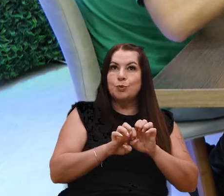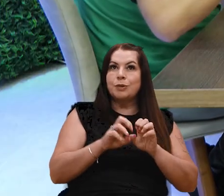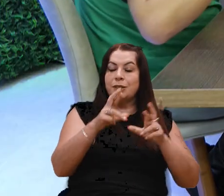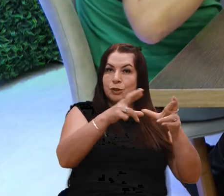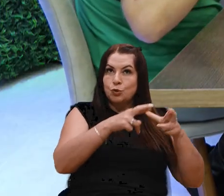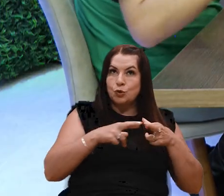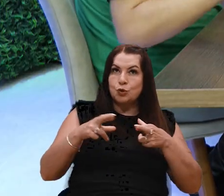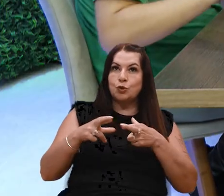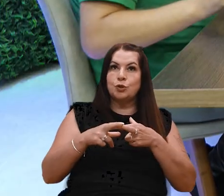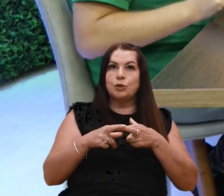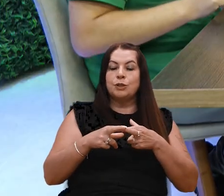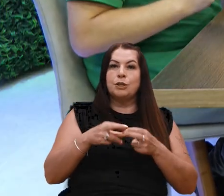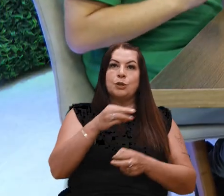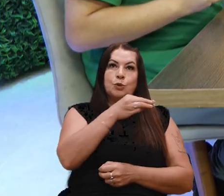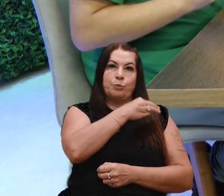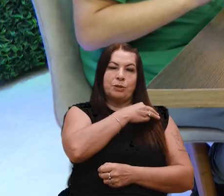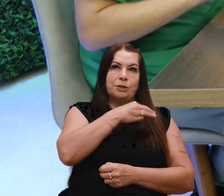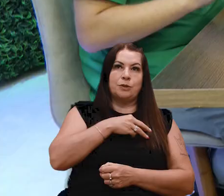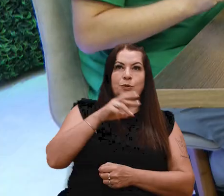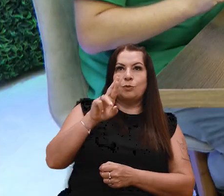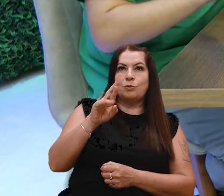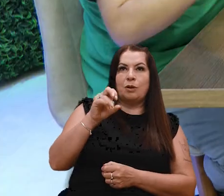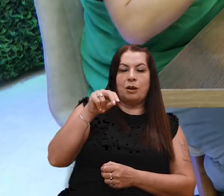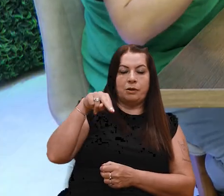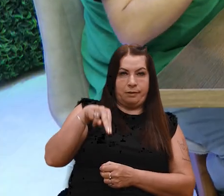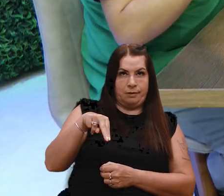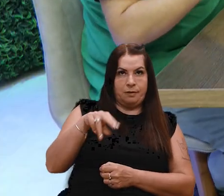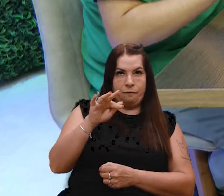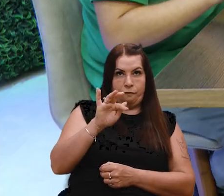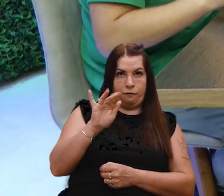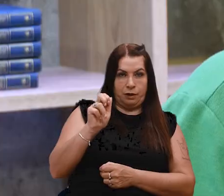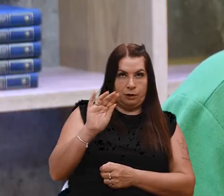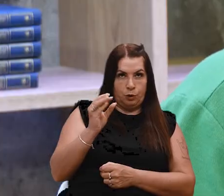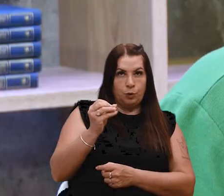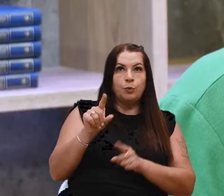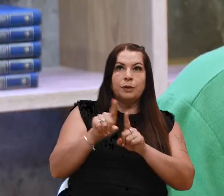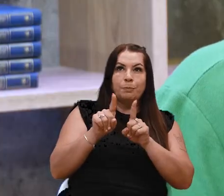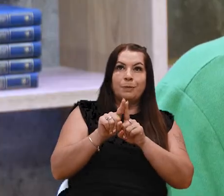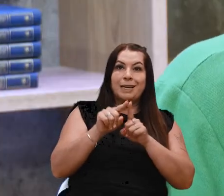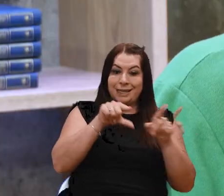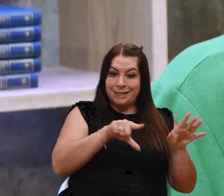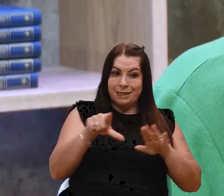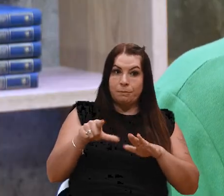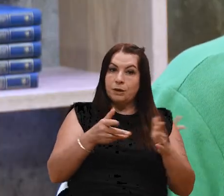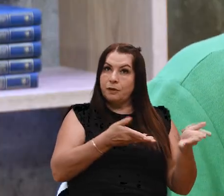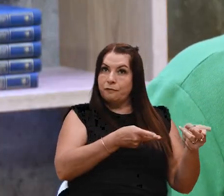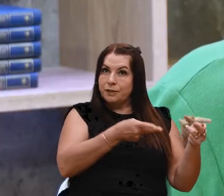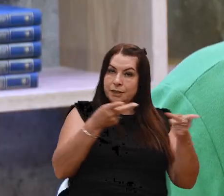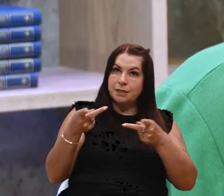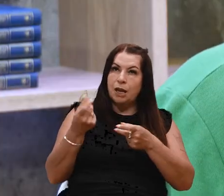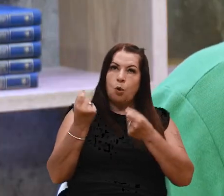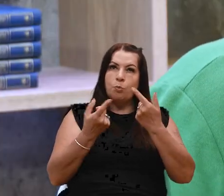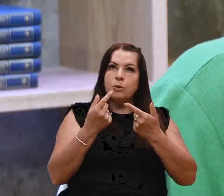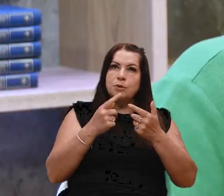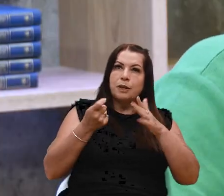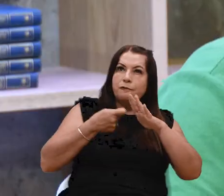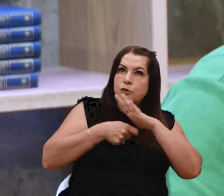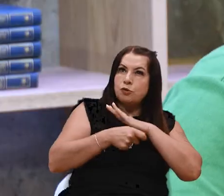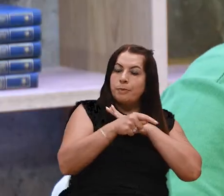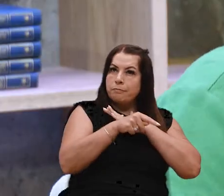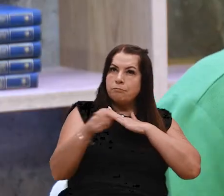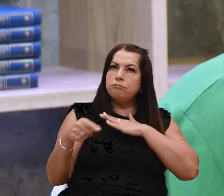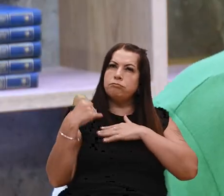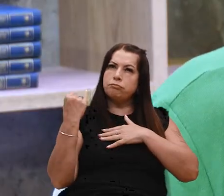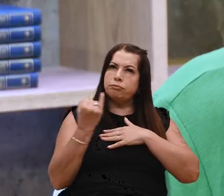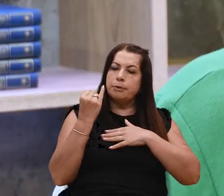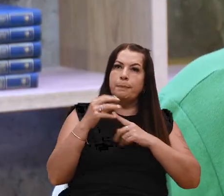região. O ministro Renan Filho esteve aqui em Caxias do Sul durante esta semana, anunciando alguns investimentos